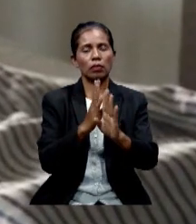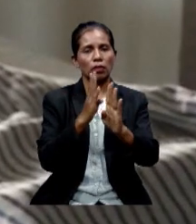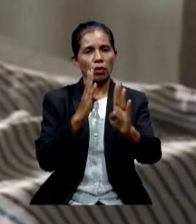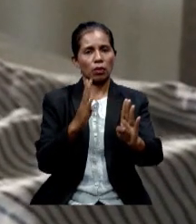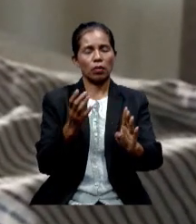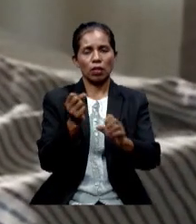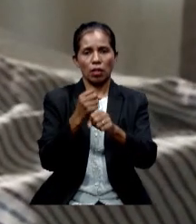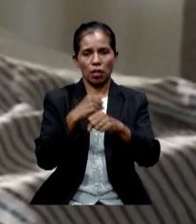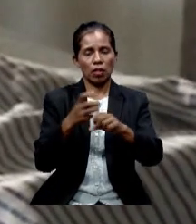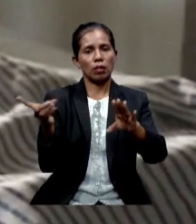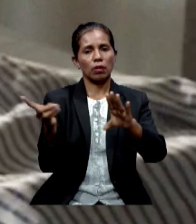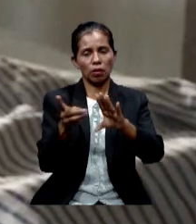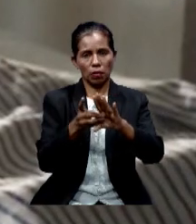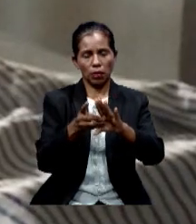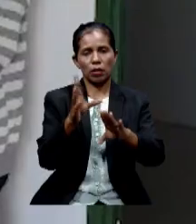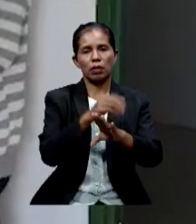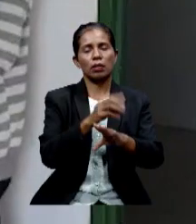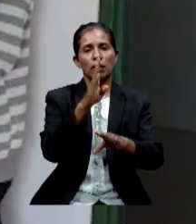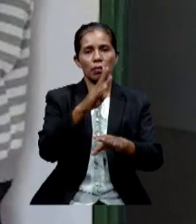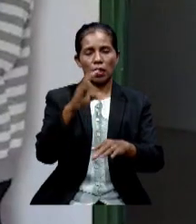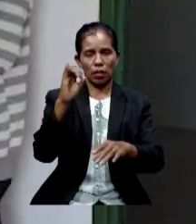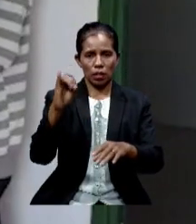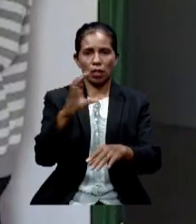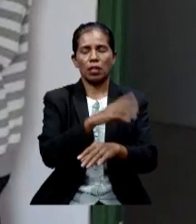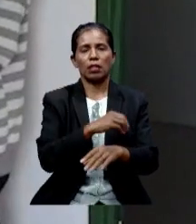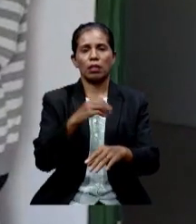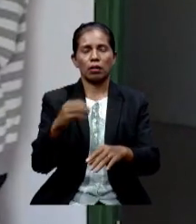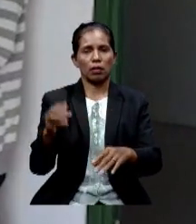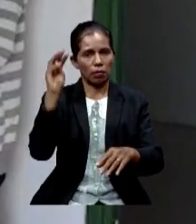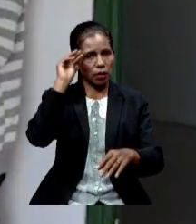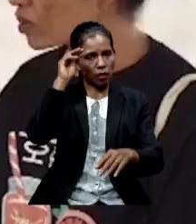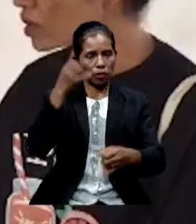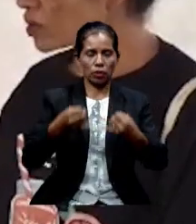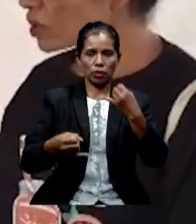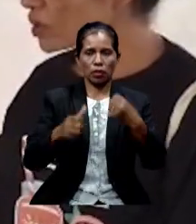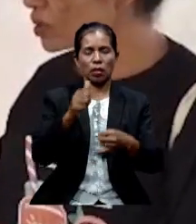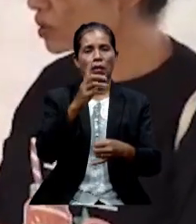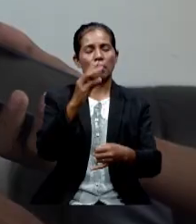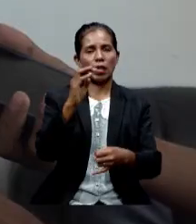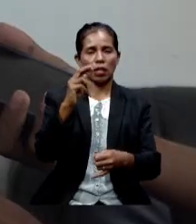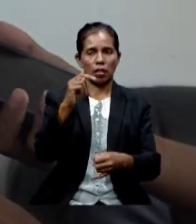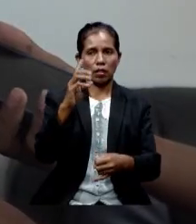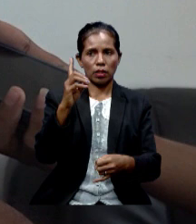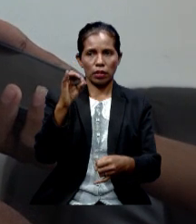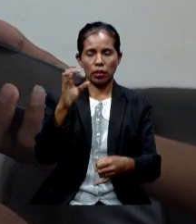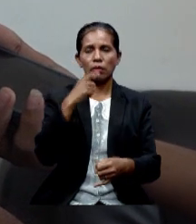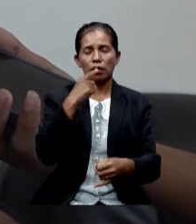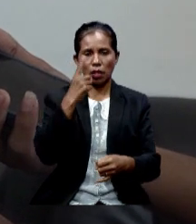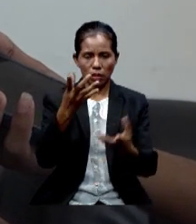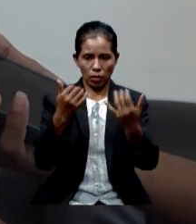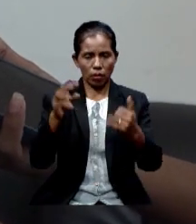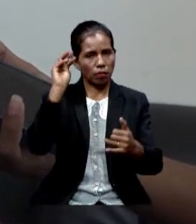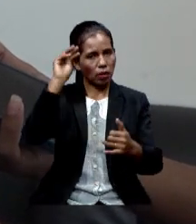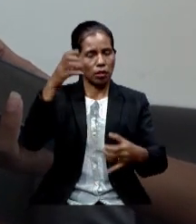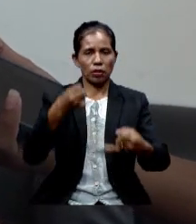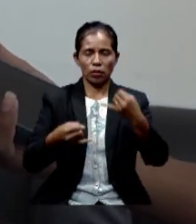trata documento certidão gardete ele ho bilhete identidade. Ministro de Justiça Amani de Sabene Vida Seteten, de Daune, Ministro